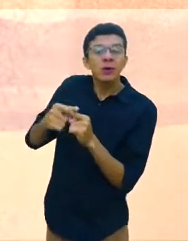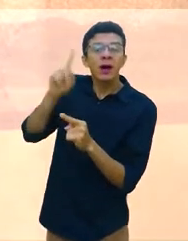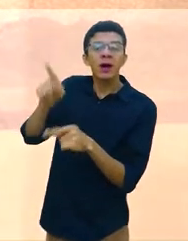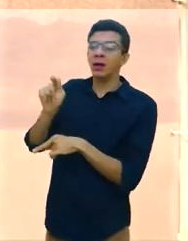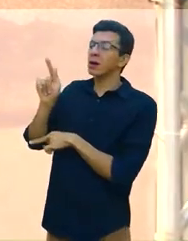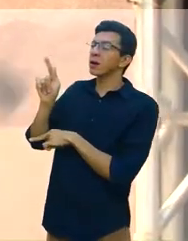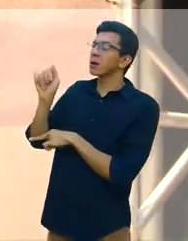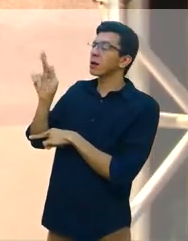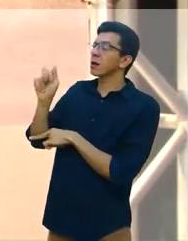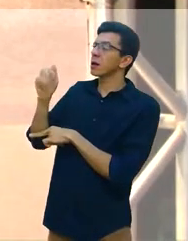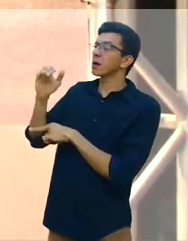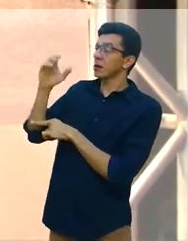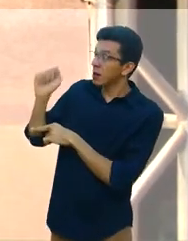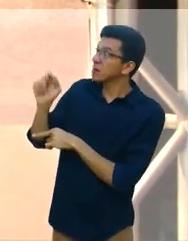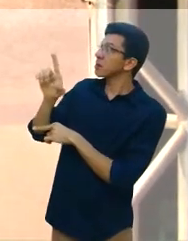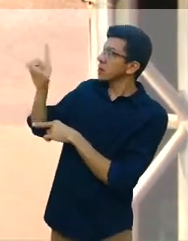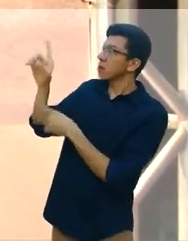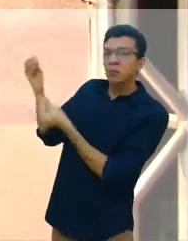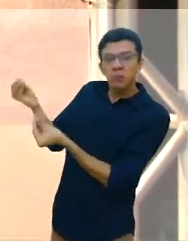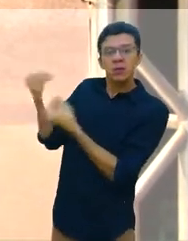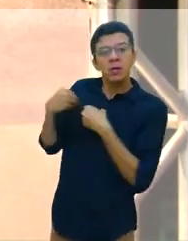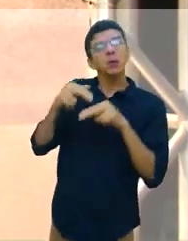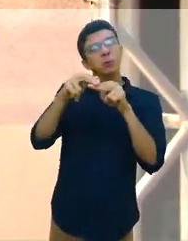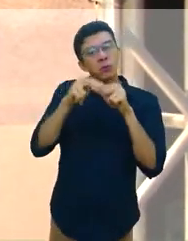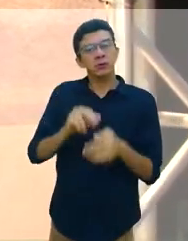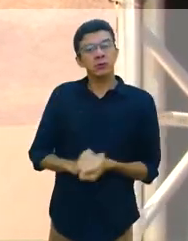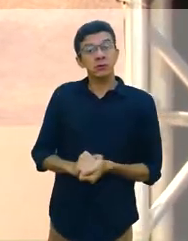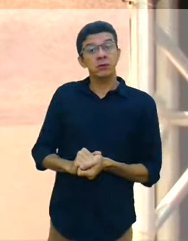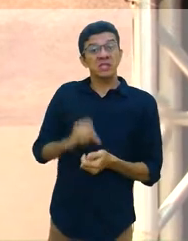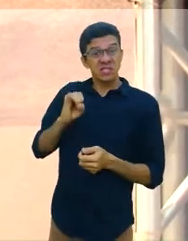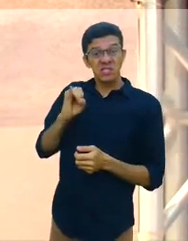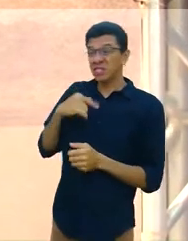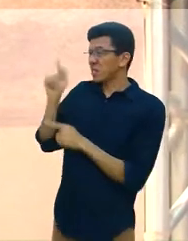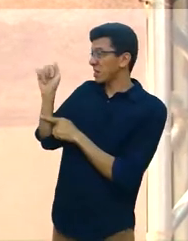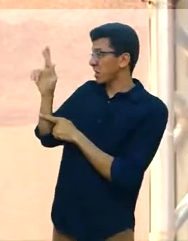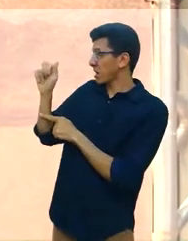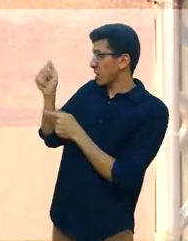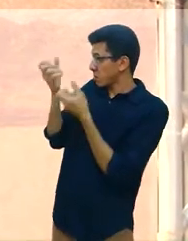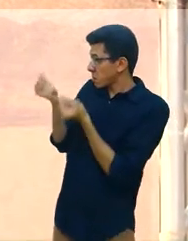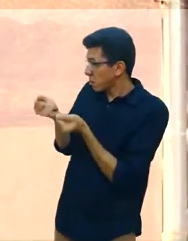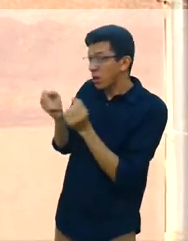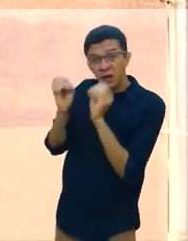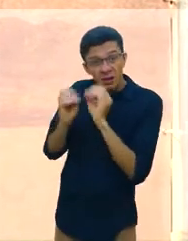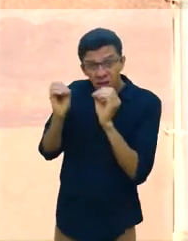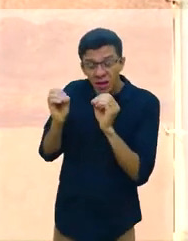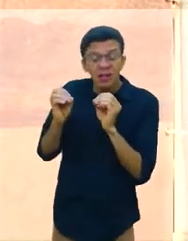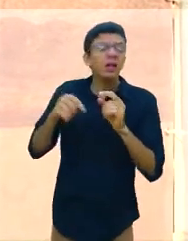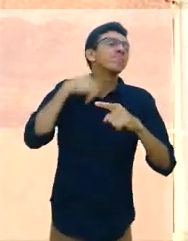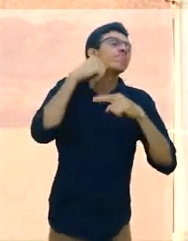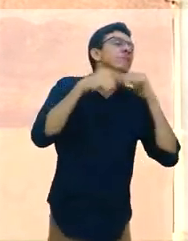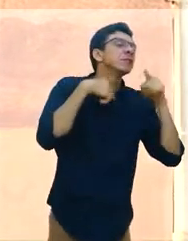sua mãe sua vida sem essa graça sem essa misericórdia ninguém consegue imitar Jesus de Nazaré